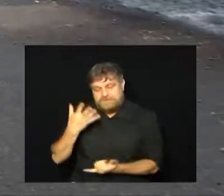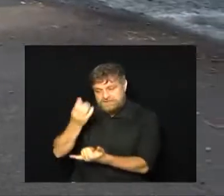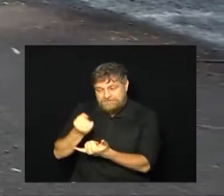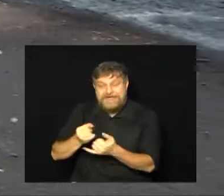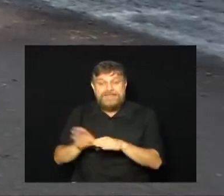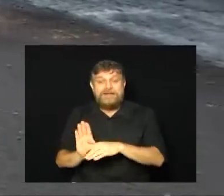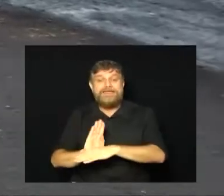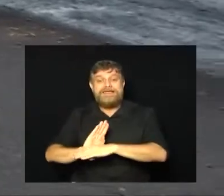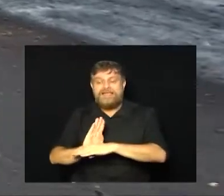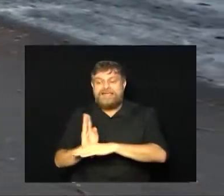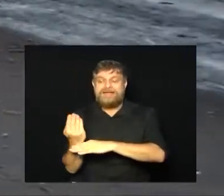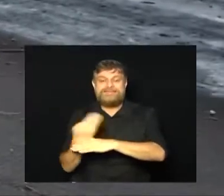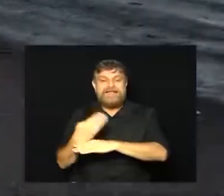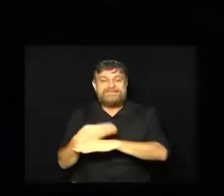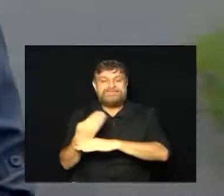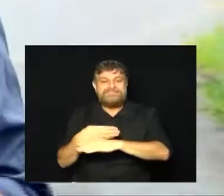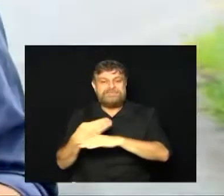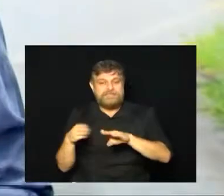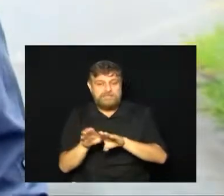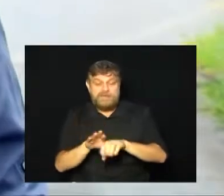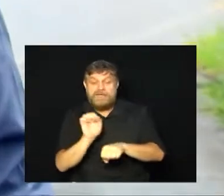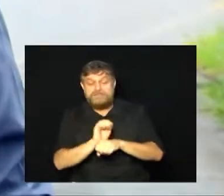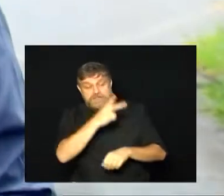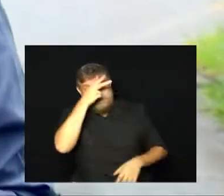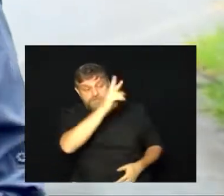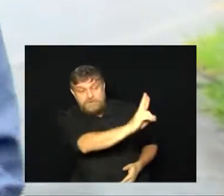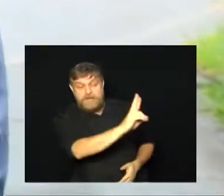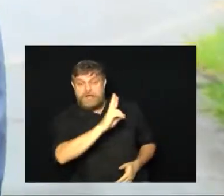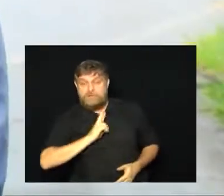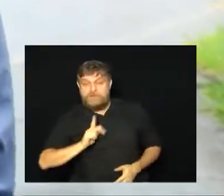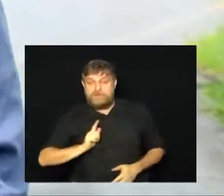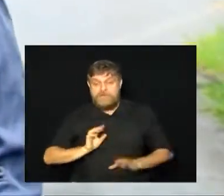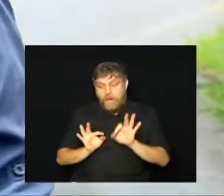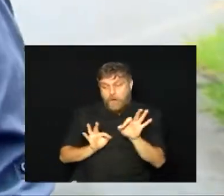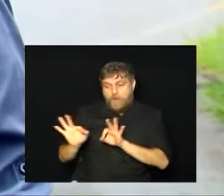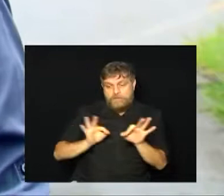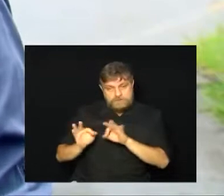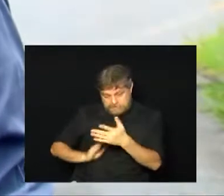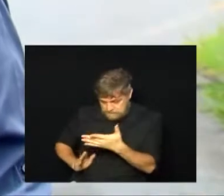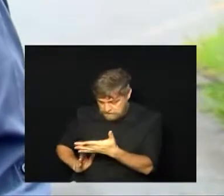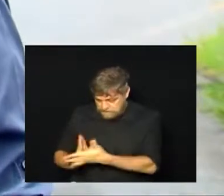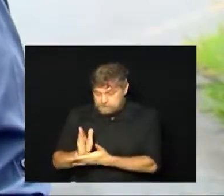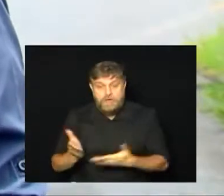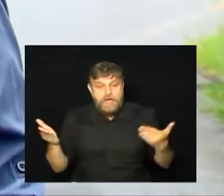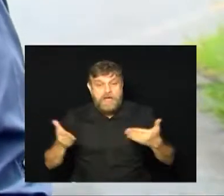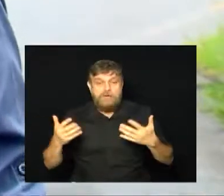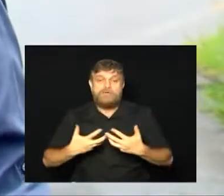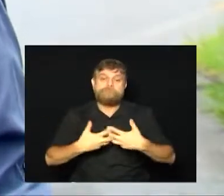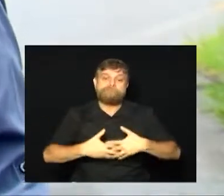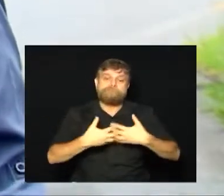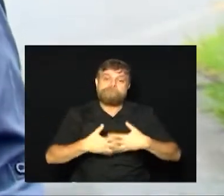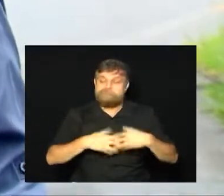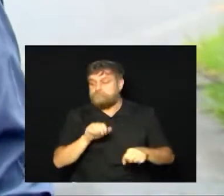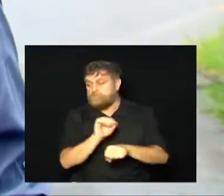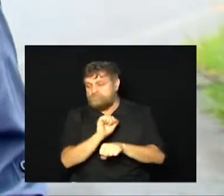O parlamentar aguarda o retorno da prefeitura. Tem um projeto aprovado, né? Então agora só falta executá-lo. Já